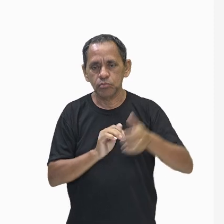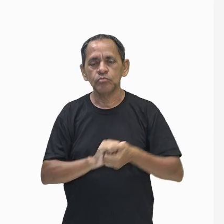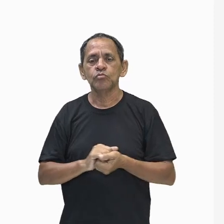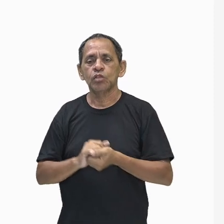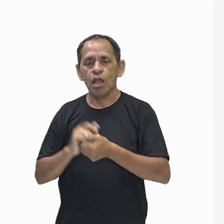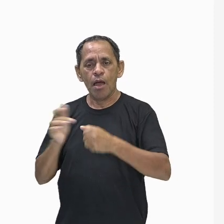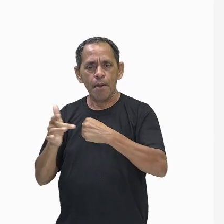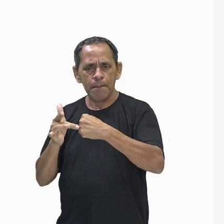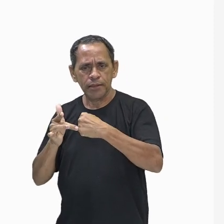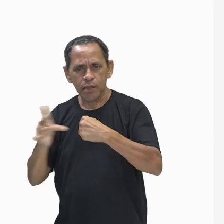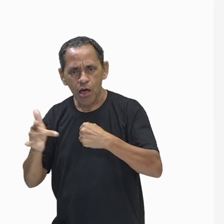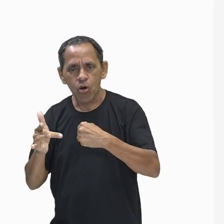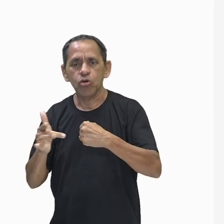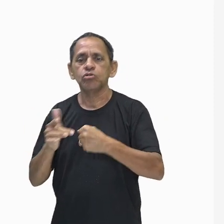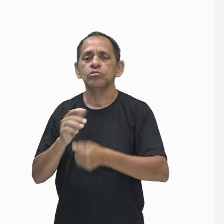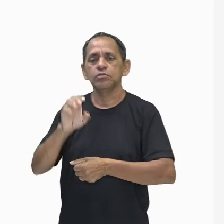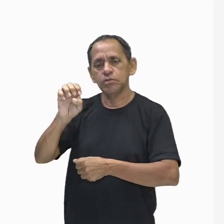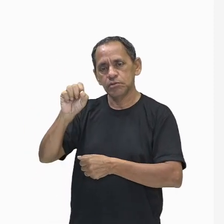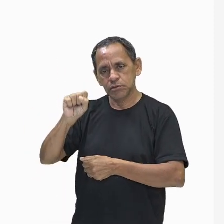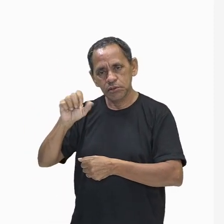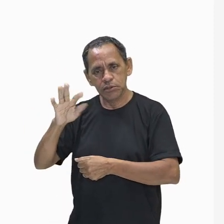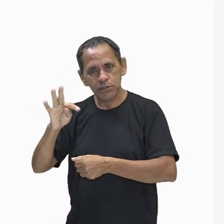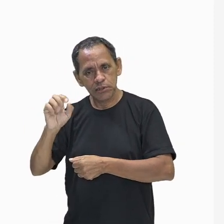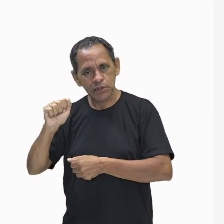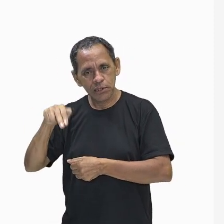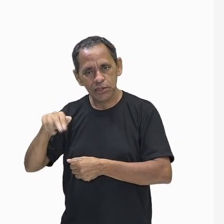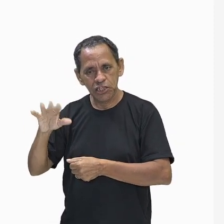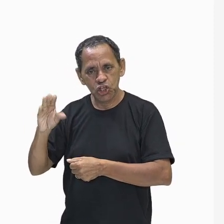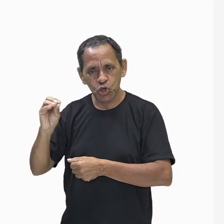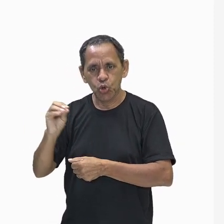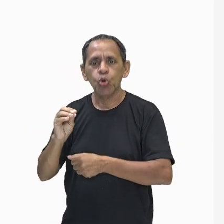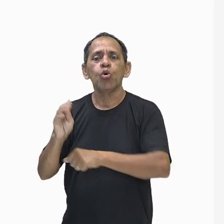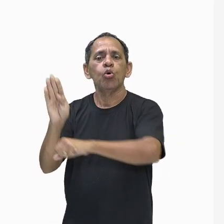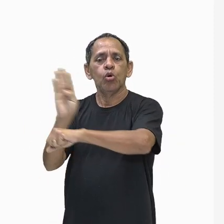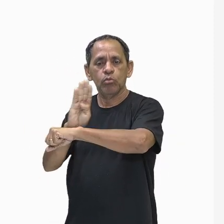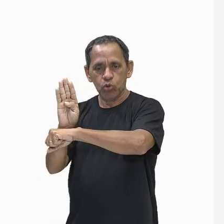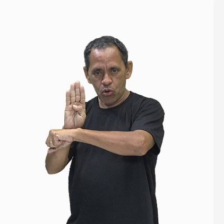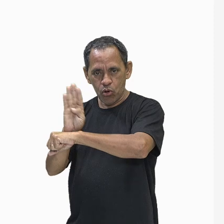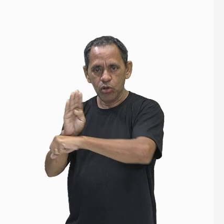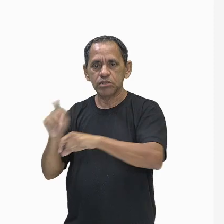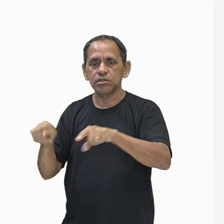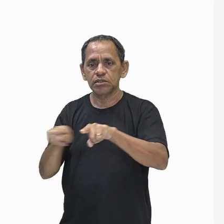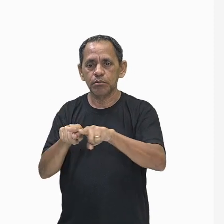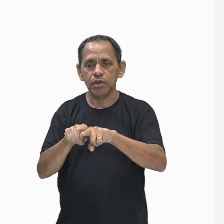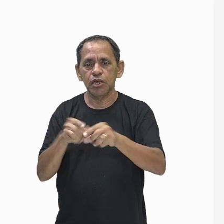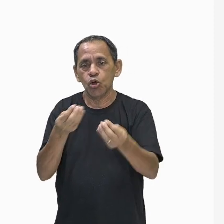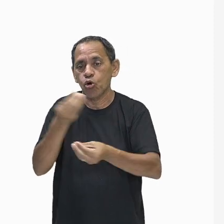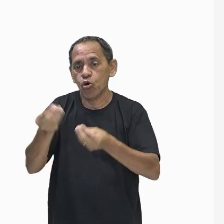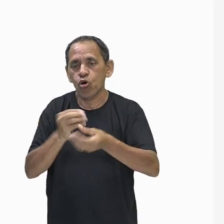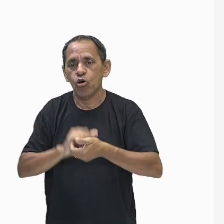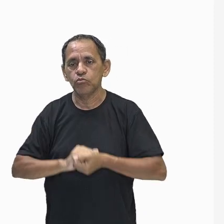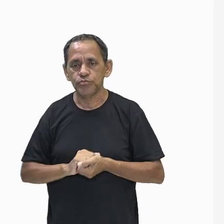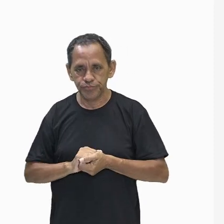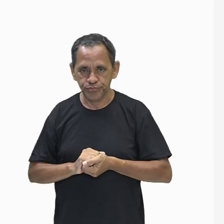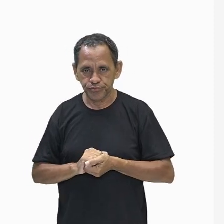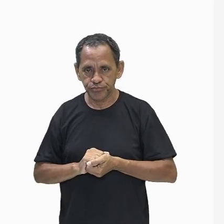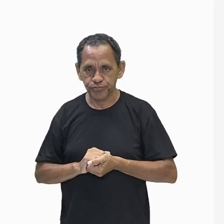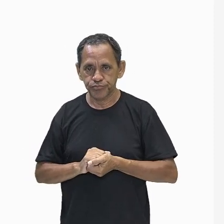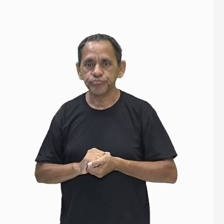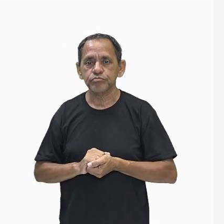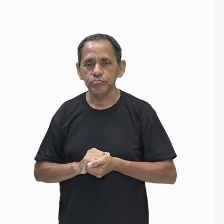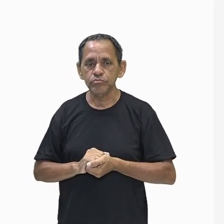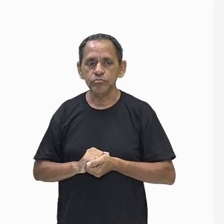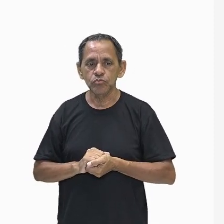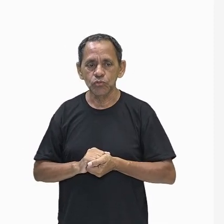ouro, pelo estânio e também o bronze, que nada mais é do que um metal feito com cobre e estânio.